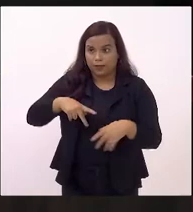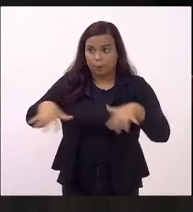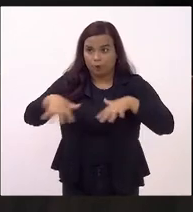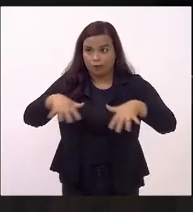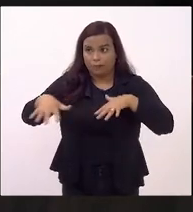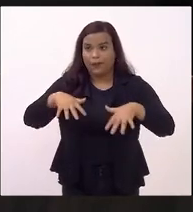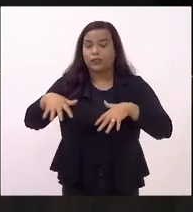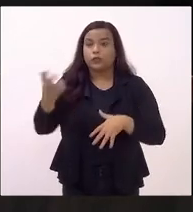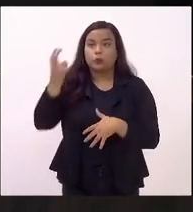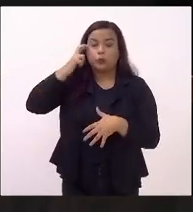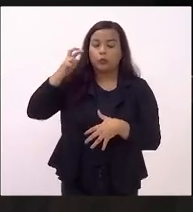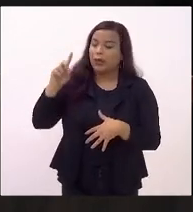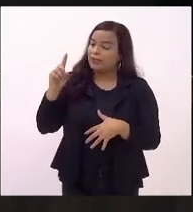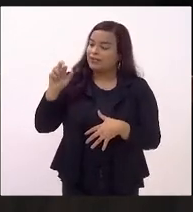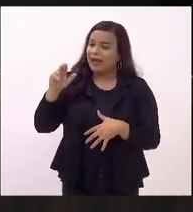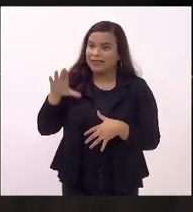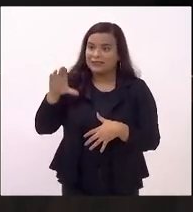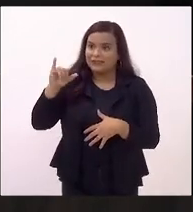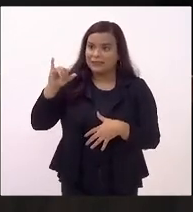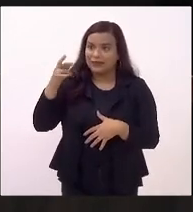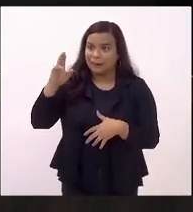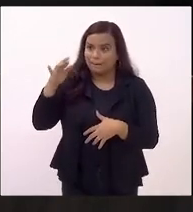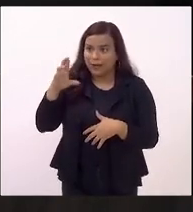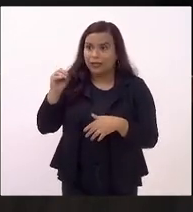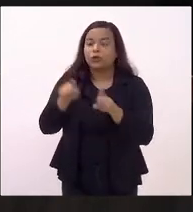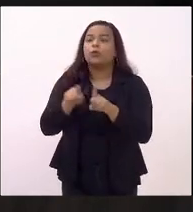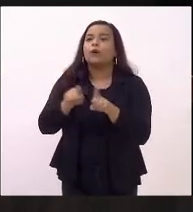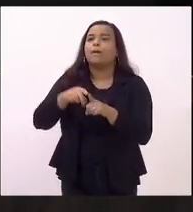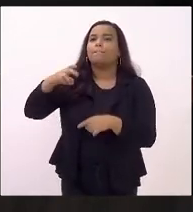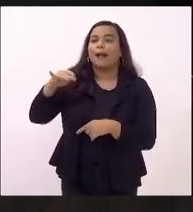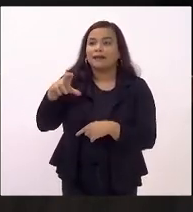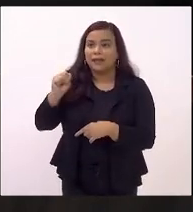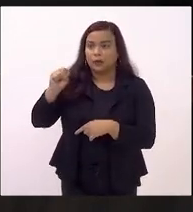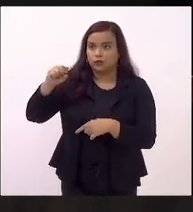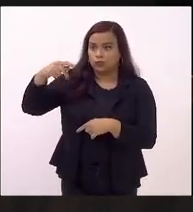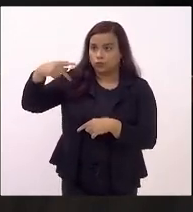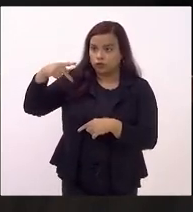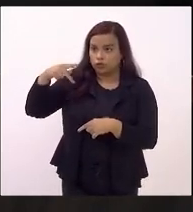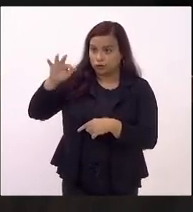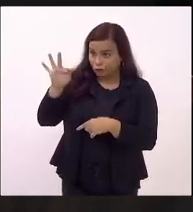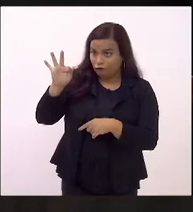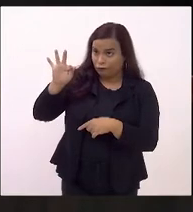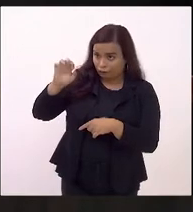Ribeiro, Matheus Felipe, diretor da Fundação Leonel Brizola,